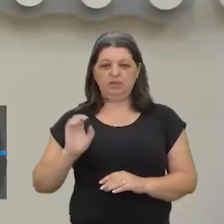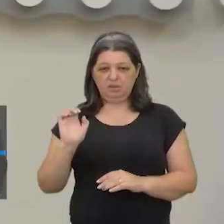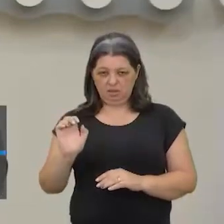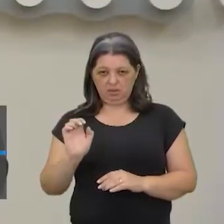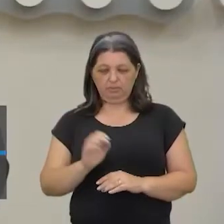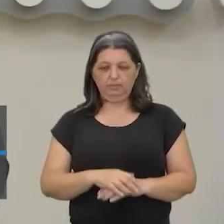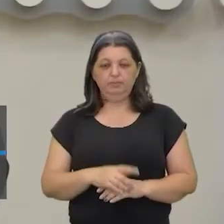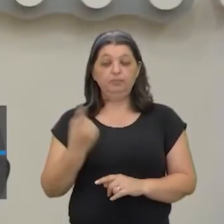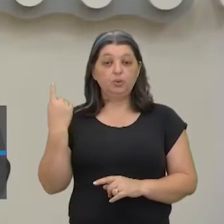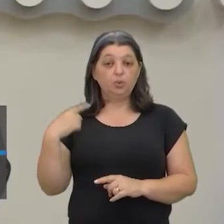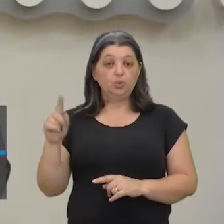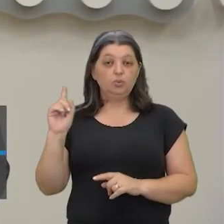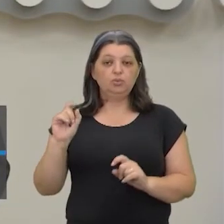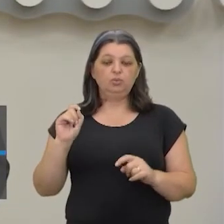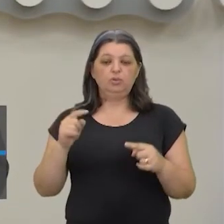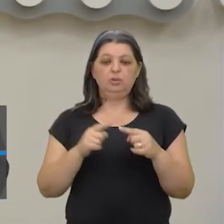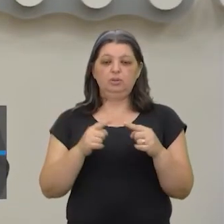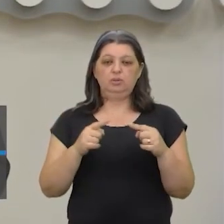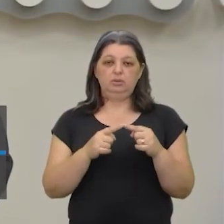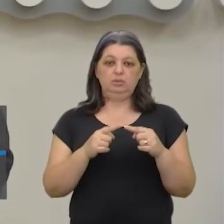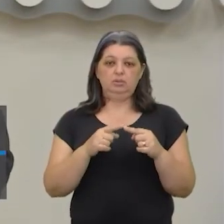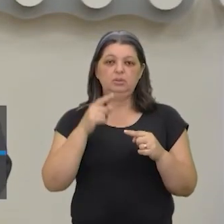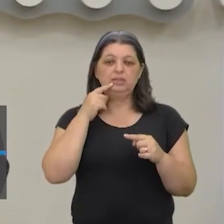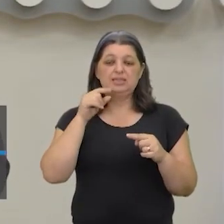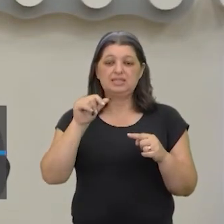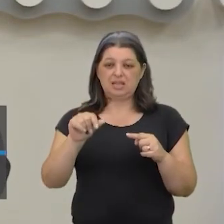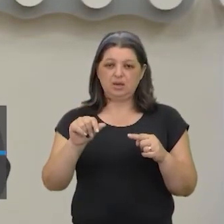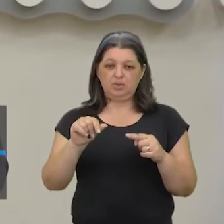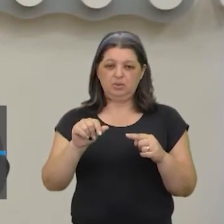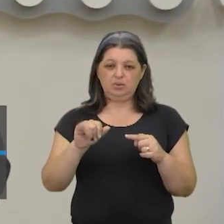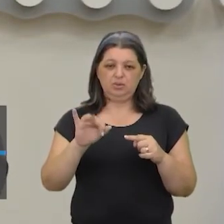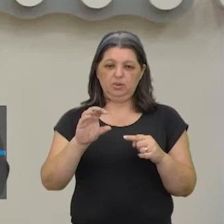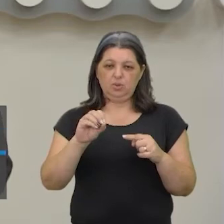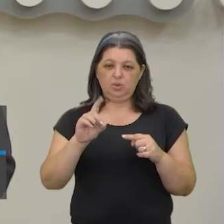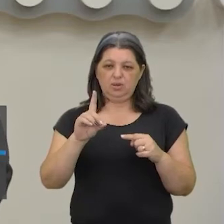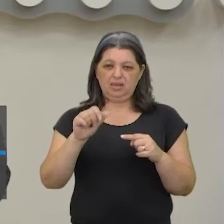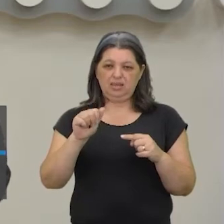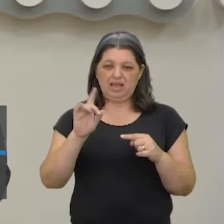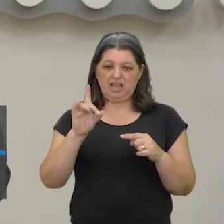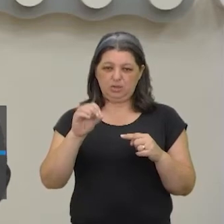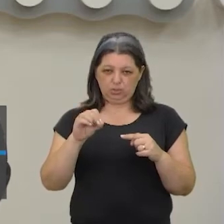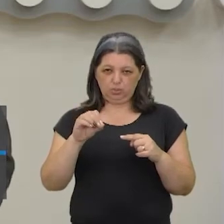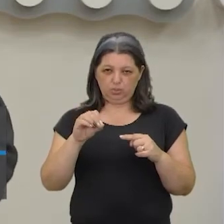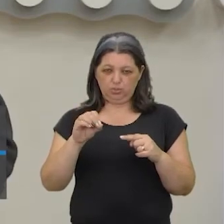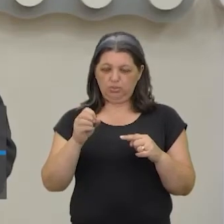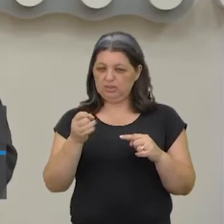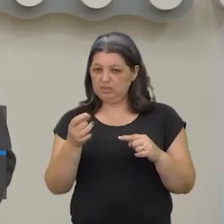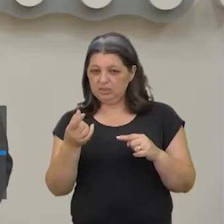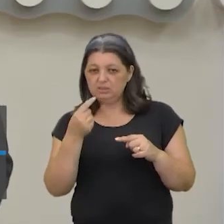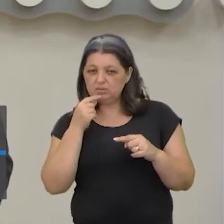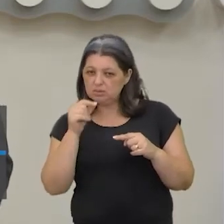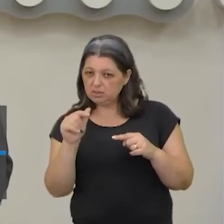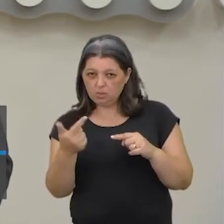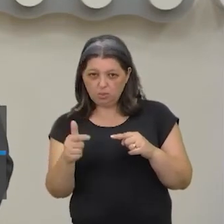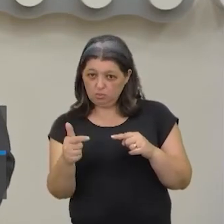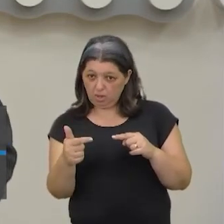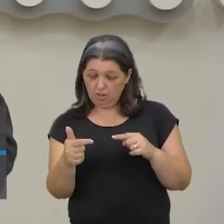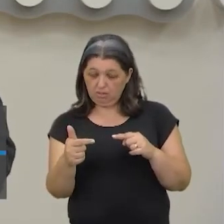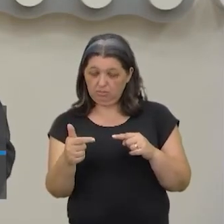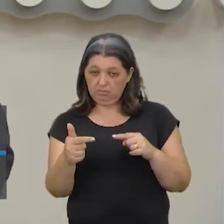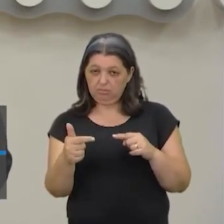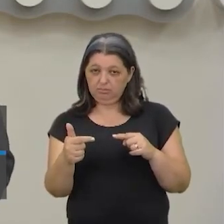na verdade, ele está relacionado com o sal iodado. Então, se o sal ele não tiver iodo,